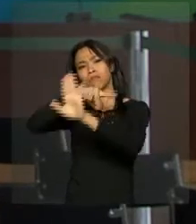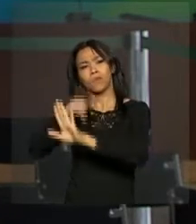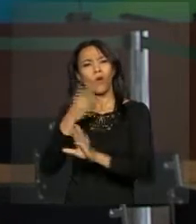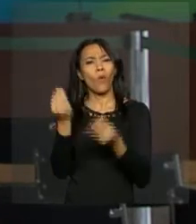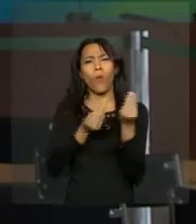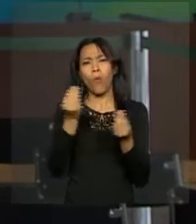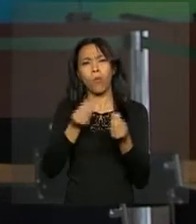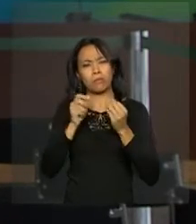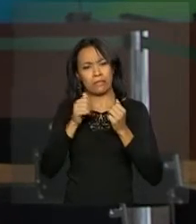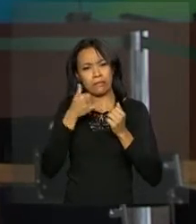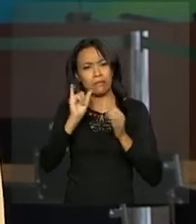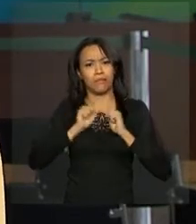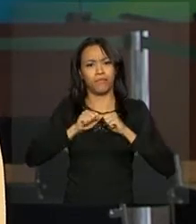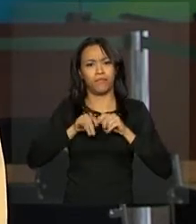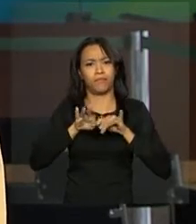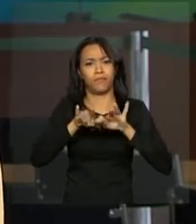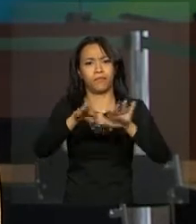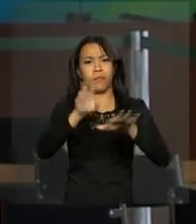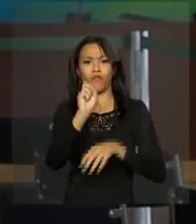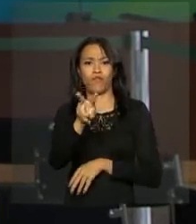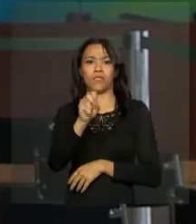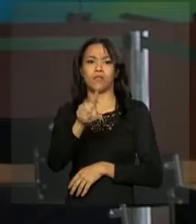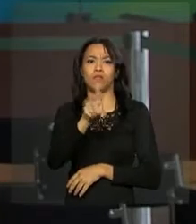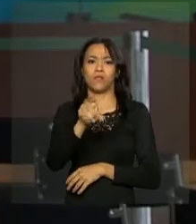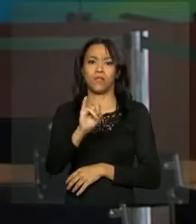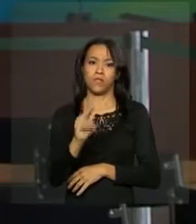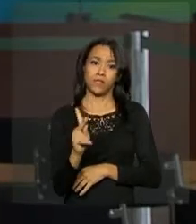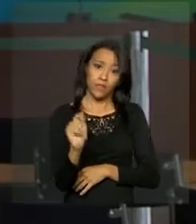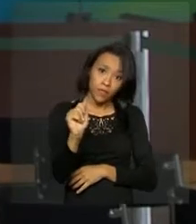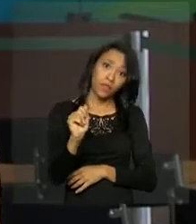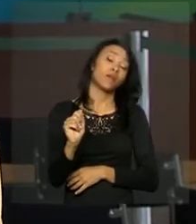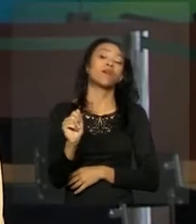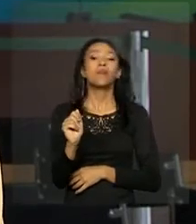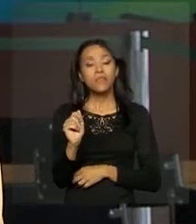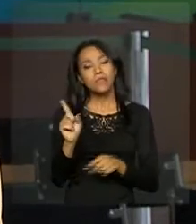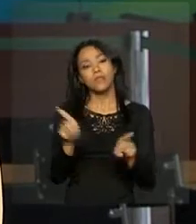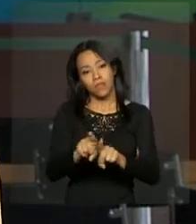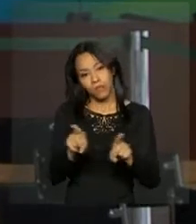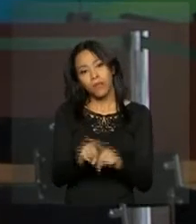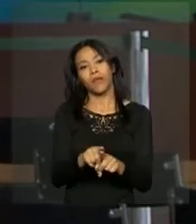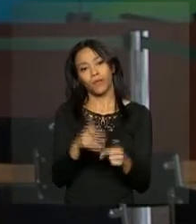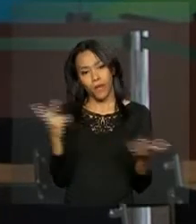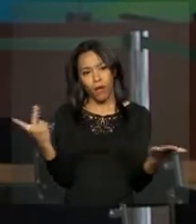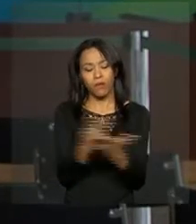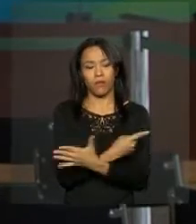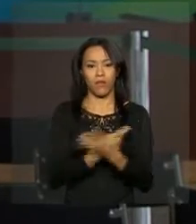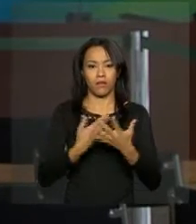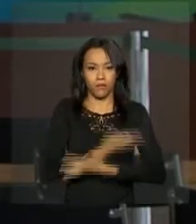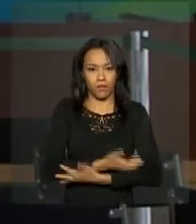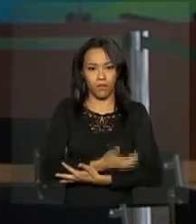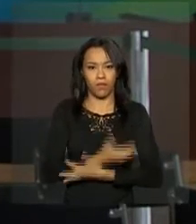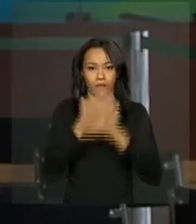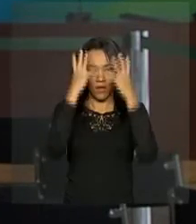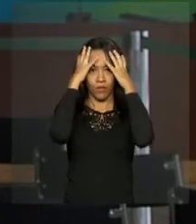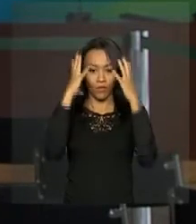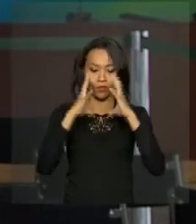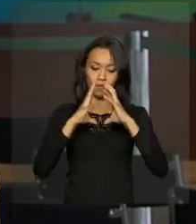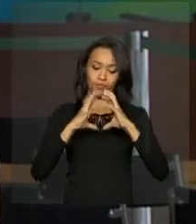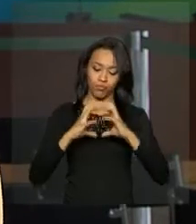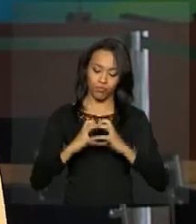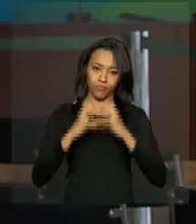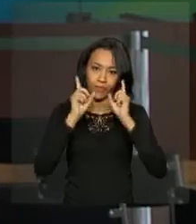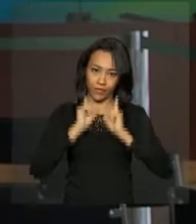propagação da infecção pelo ica vírus e também as das malformações neonatais associadas ao vírus